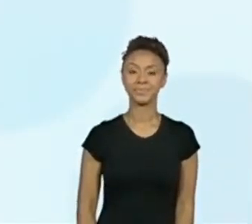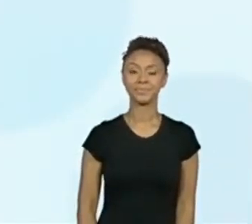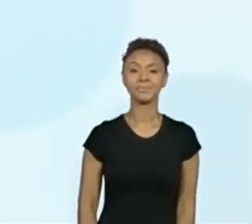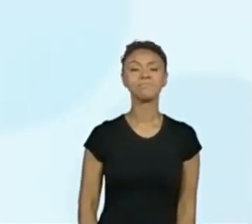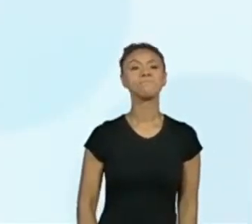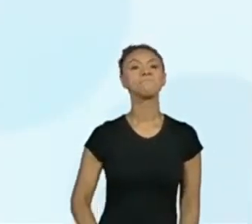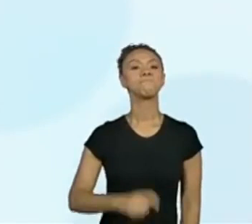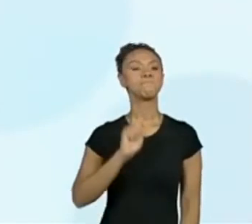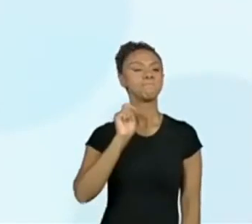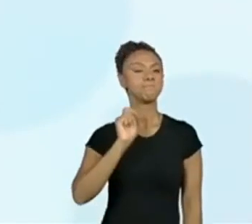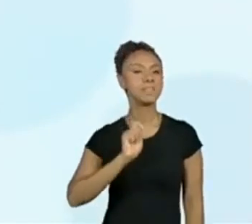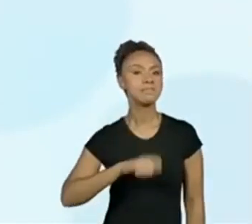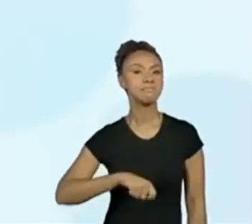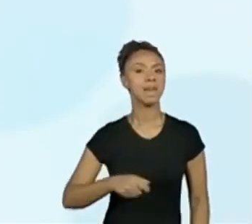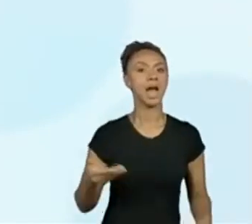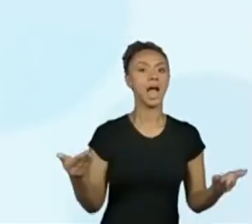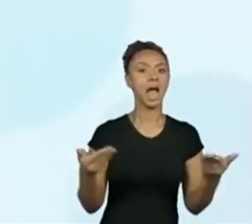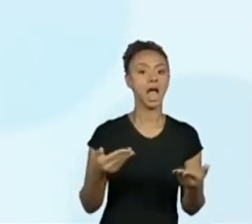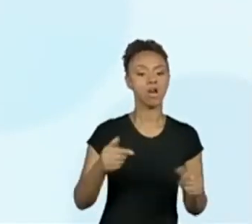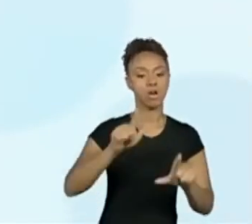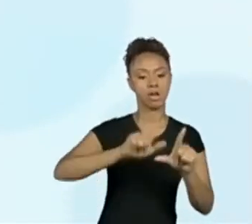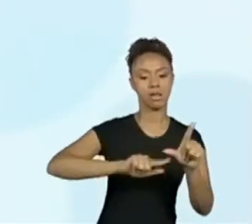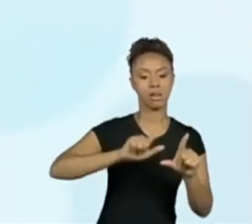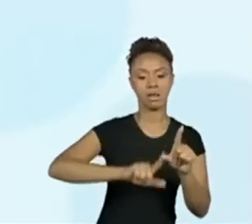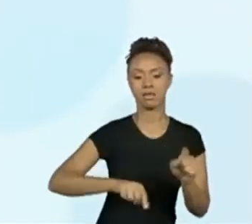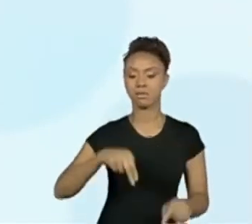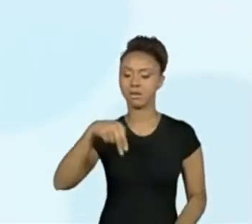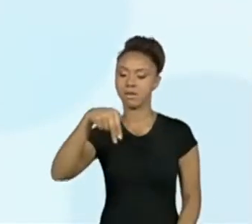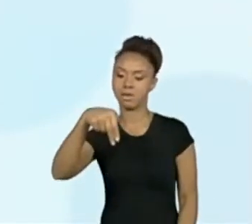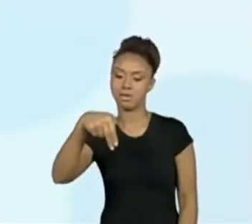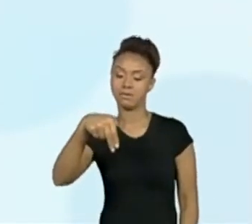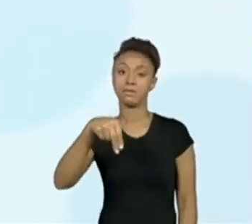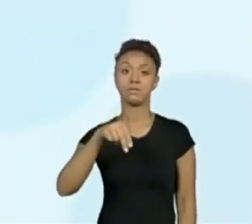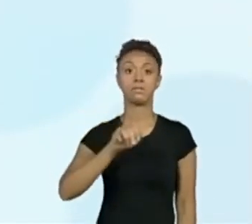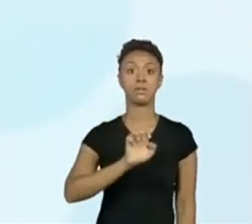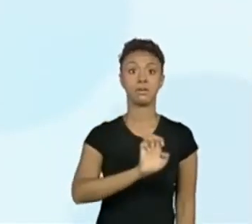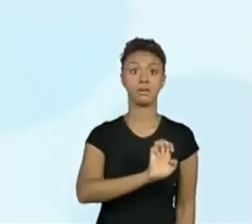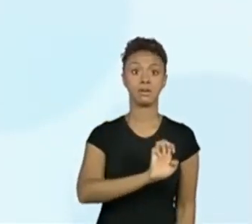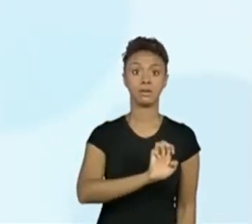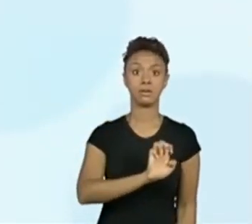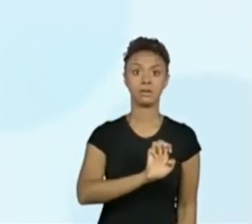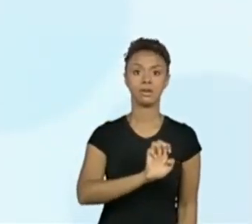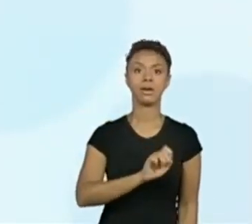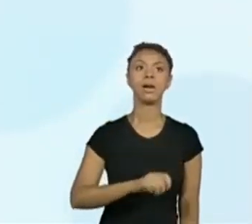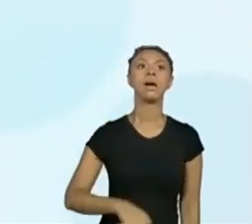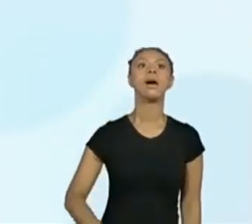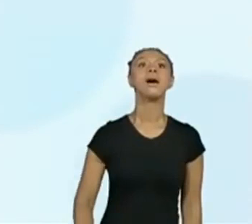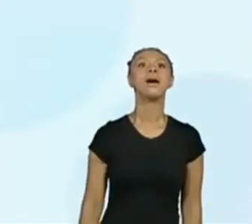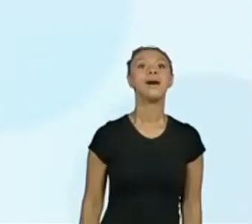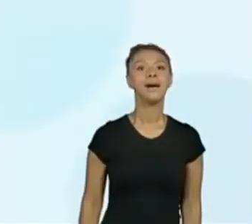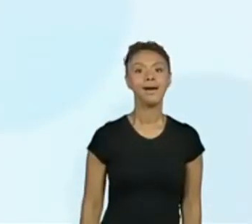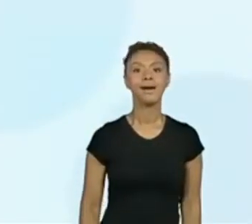Então eu posso usar o N e o E. Neve. Boné.